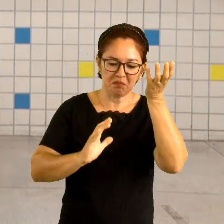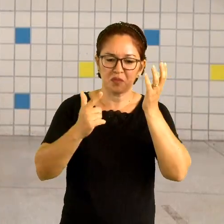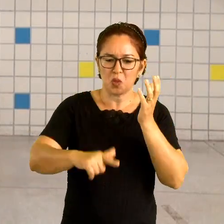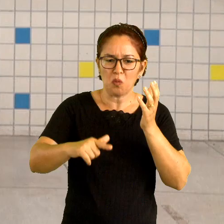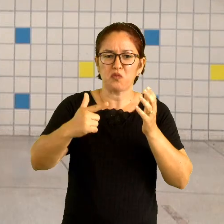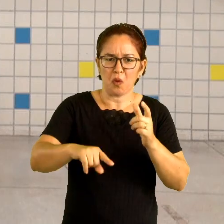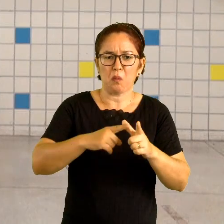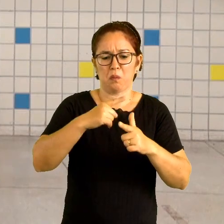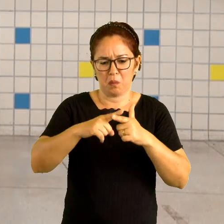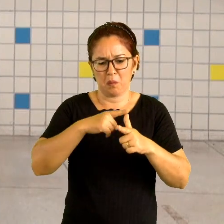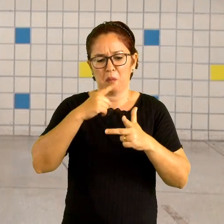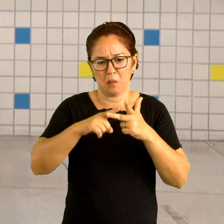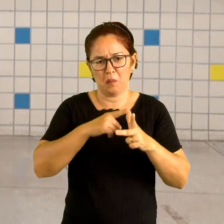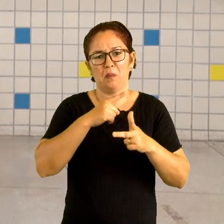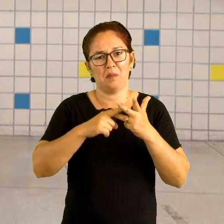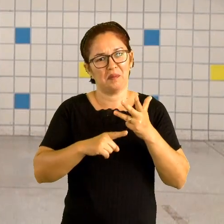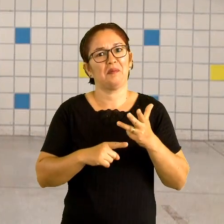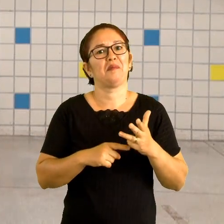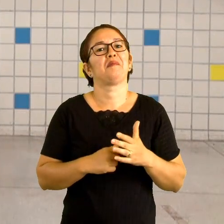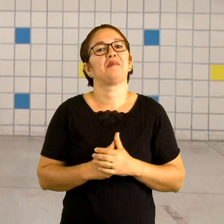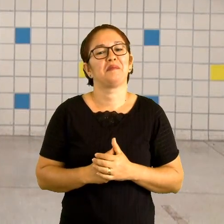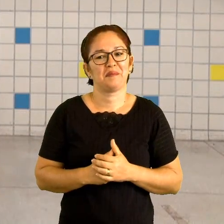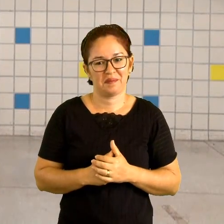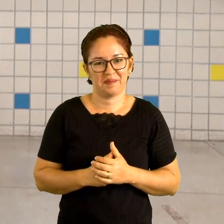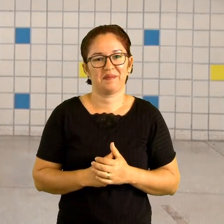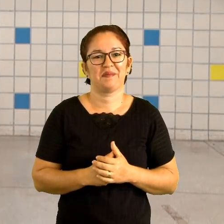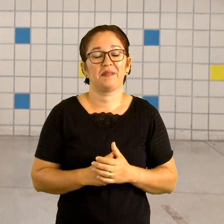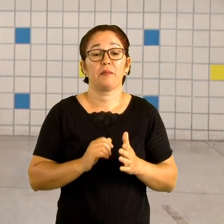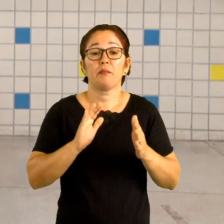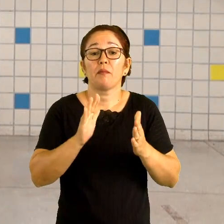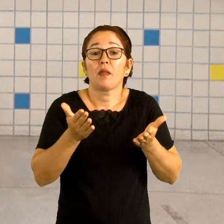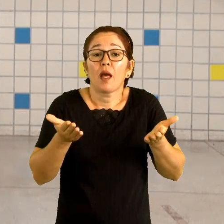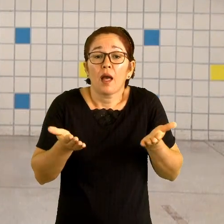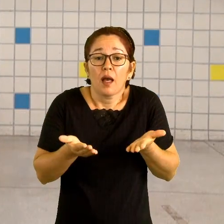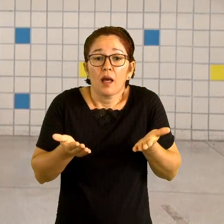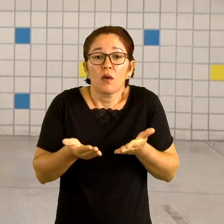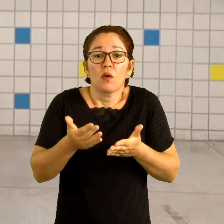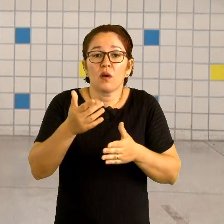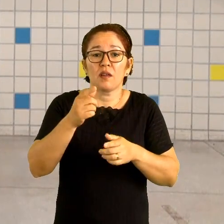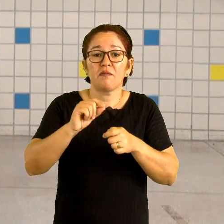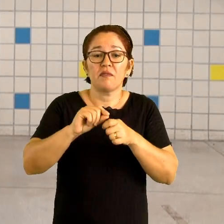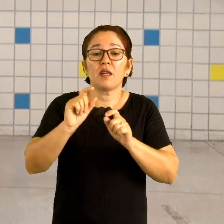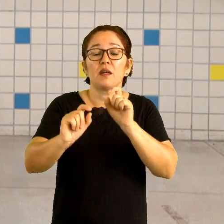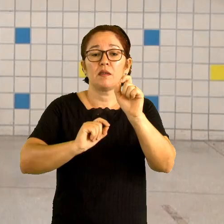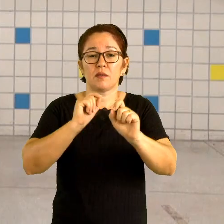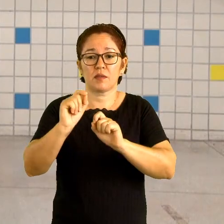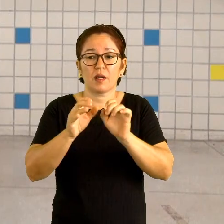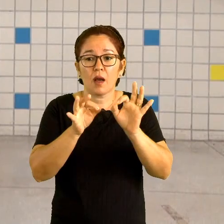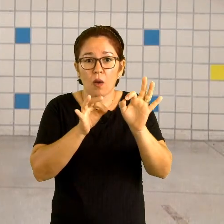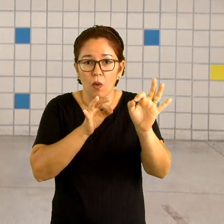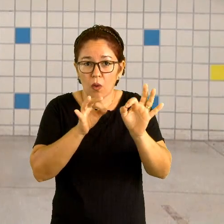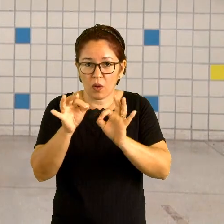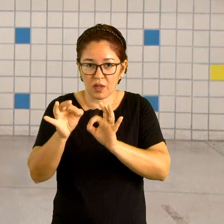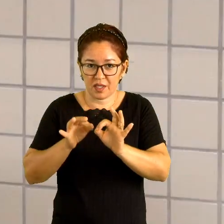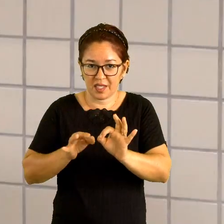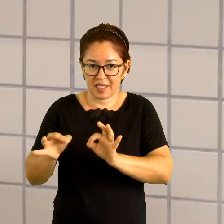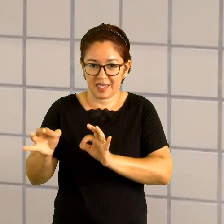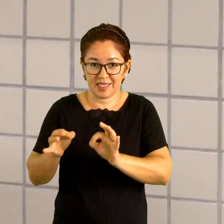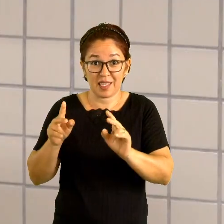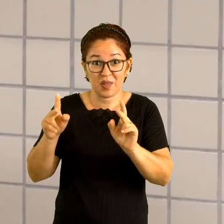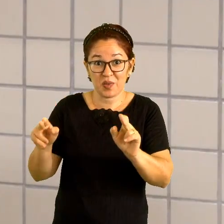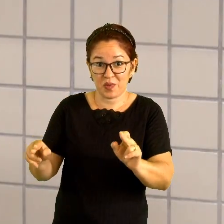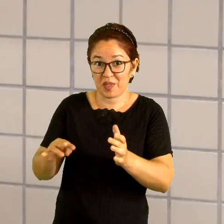nós vamos agora organizar a história com os fatos, só que aqui no nosso cenário. Olha só, a